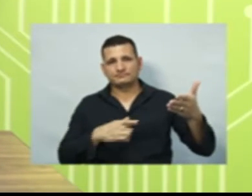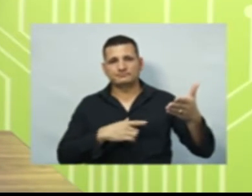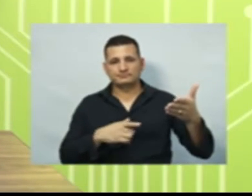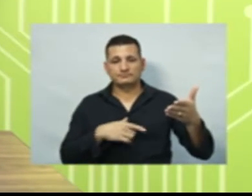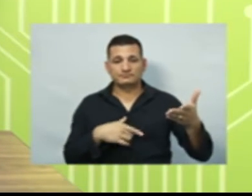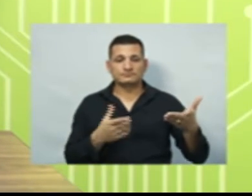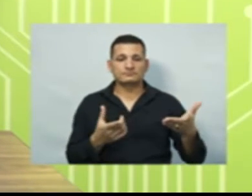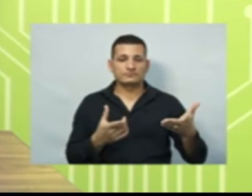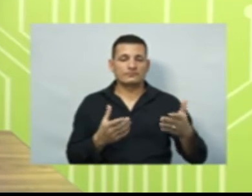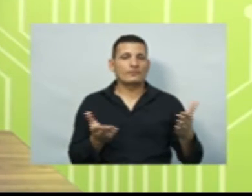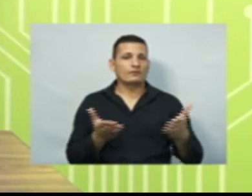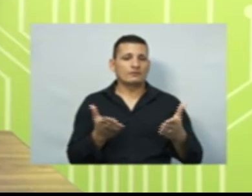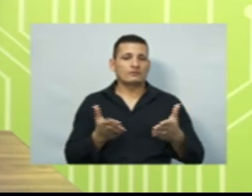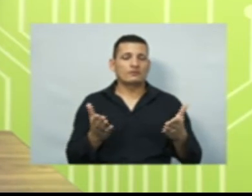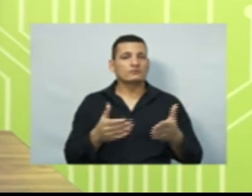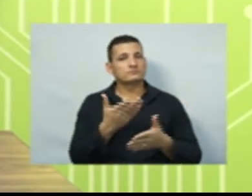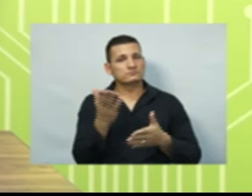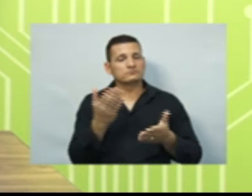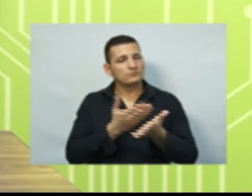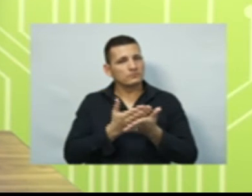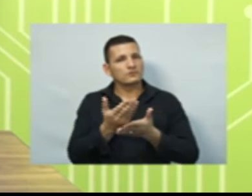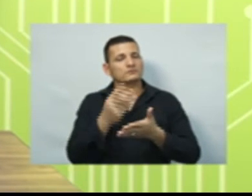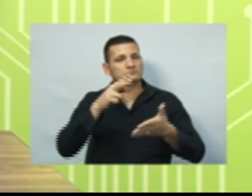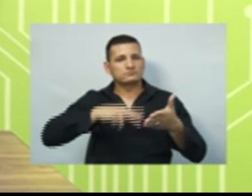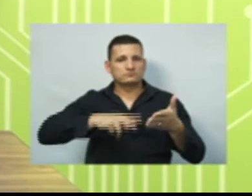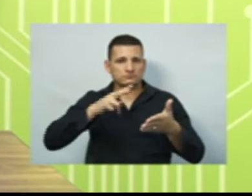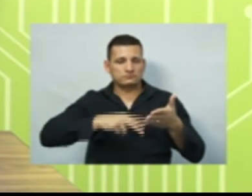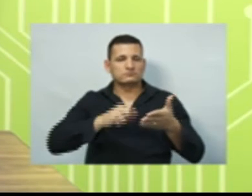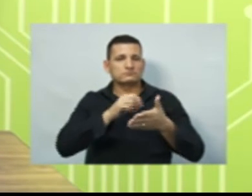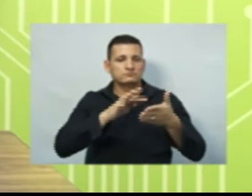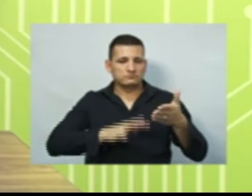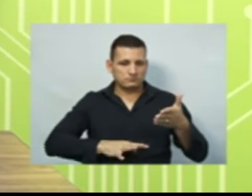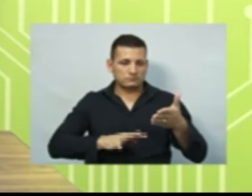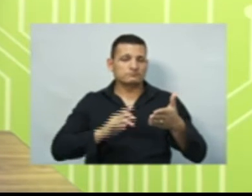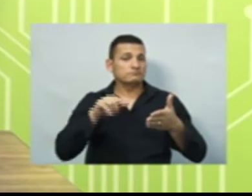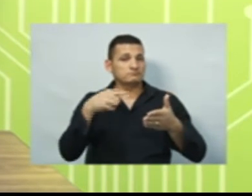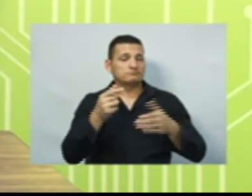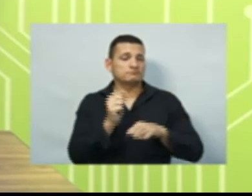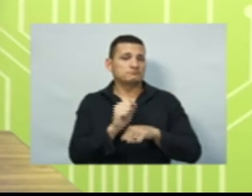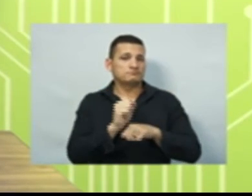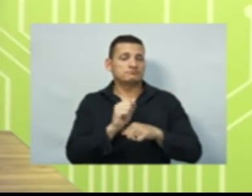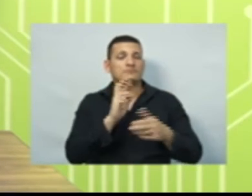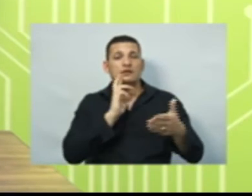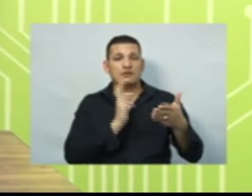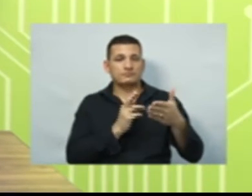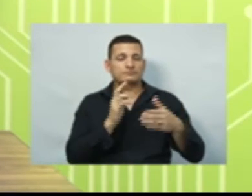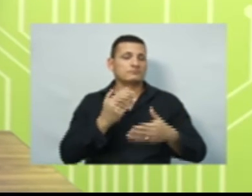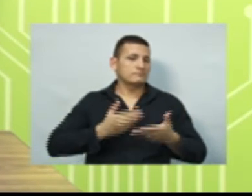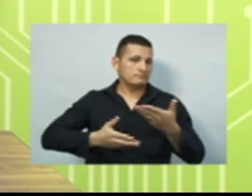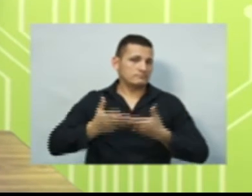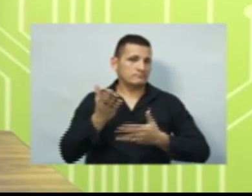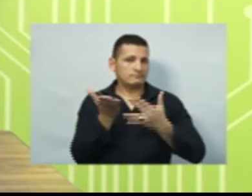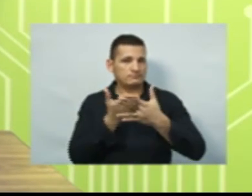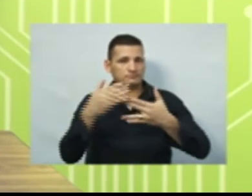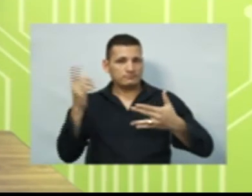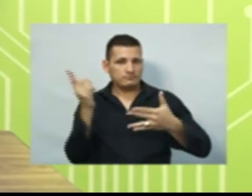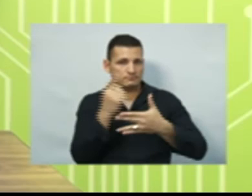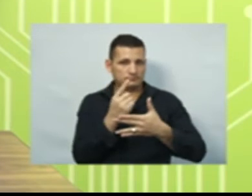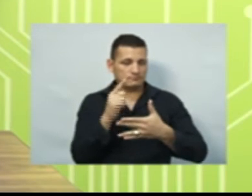gente vai deixar agora para vocês já começarem a atividade. A gente conta com as respostas para a gente fazer a nossa interação depois do intervalo, tá